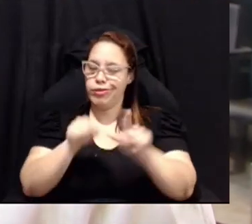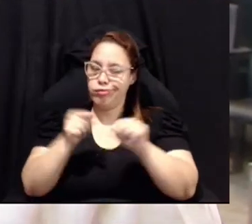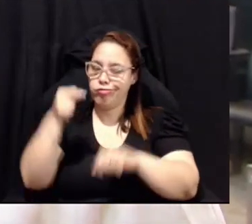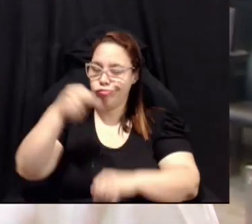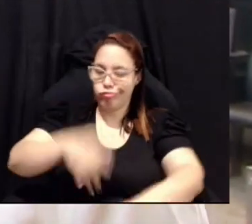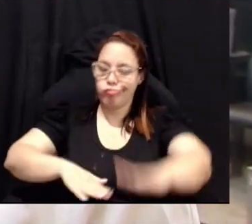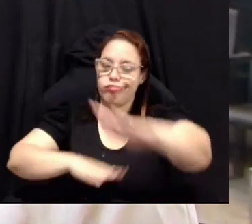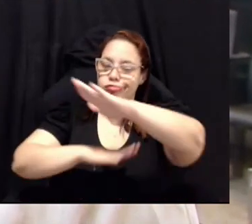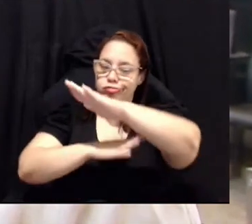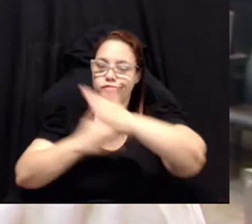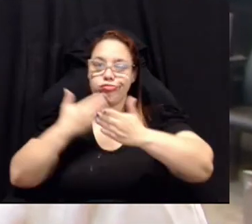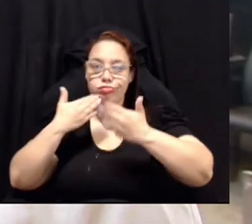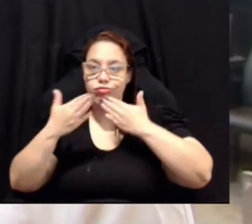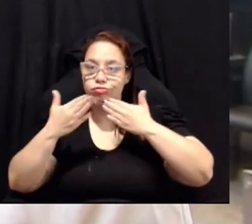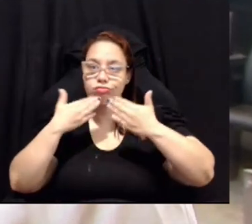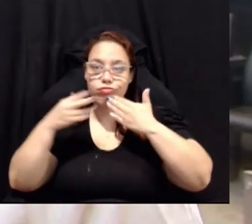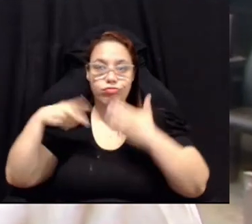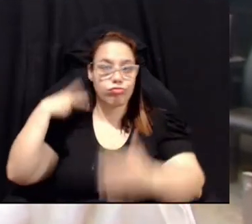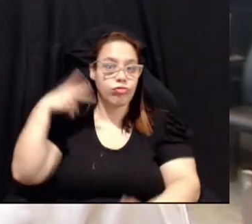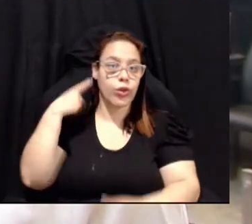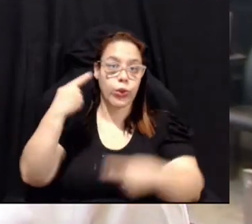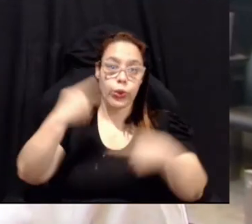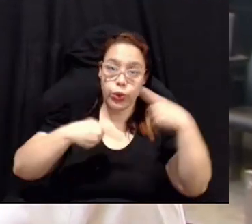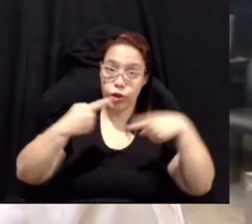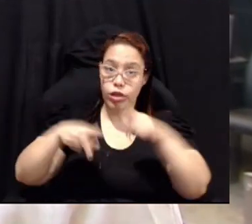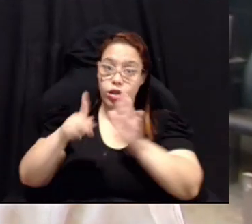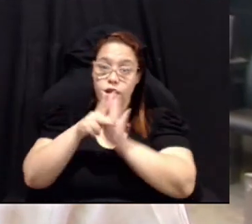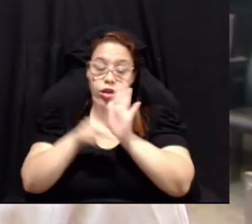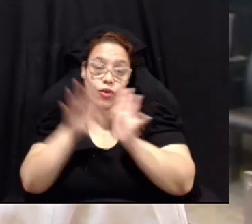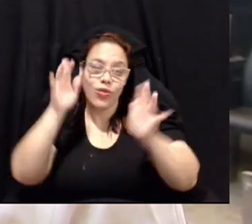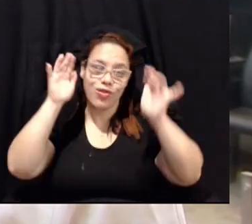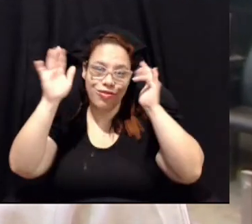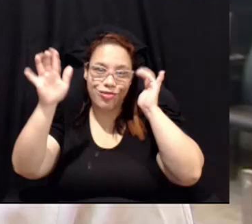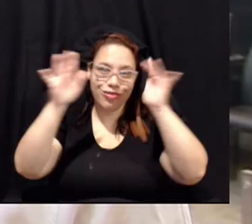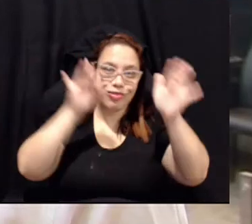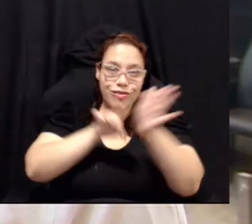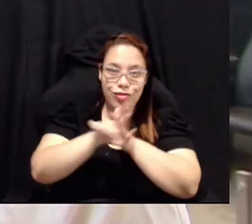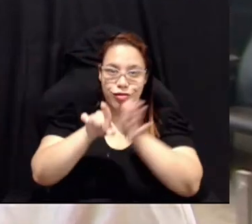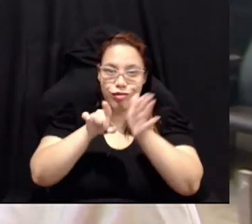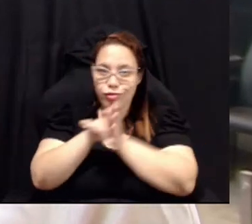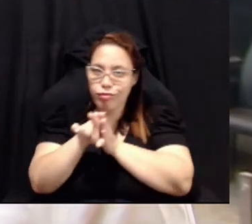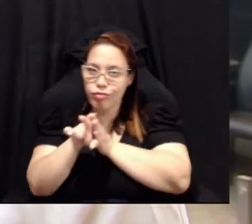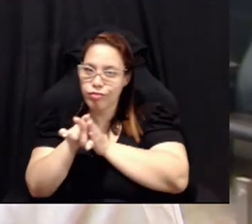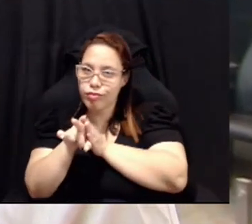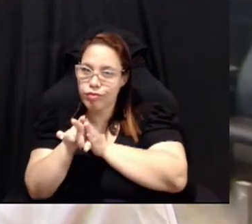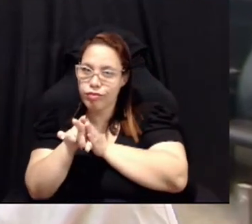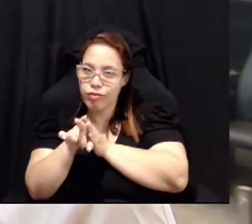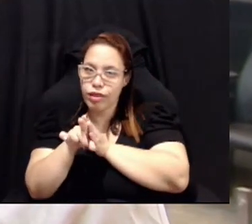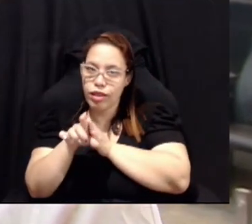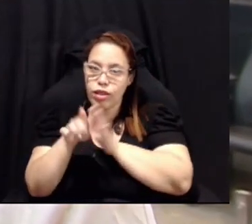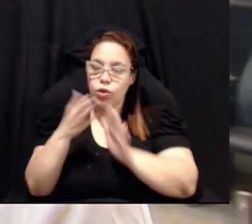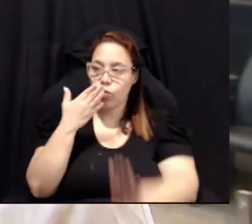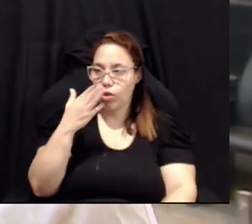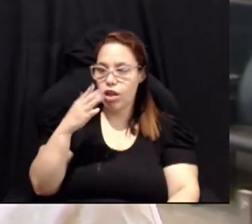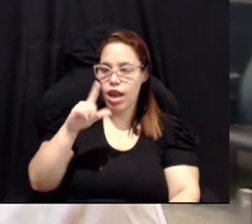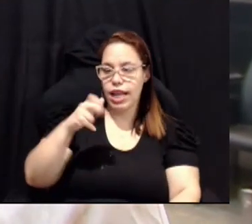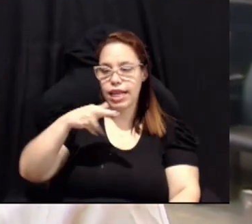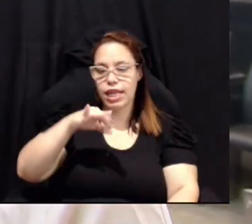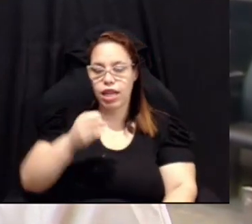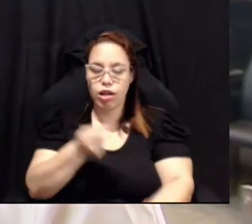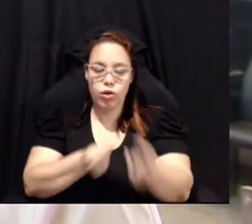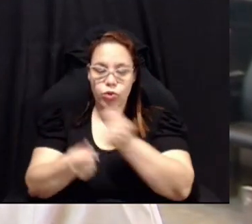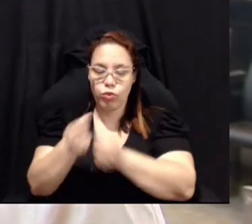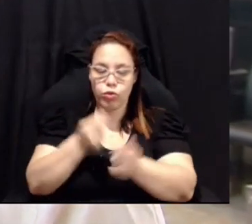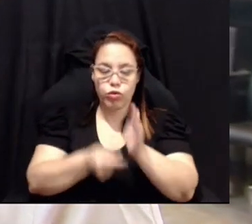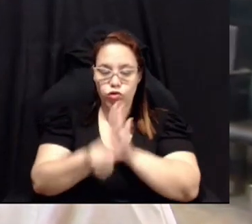com parlamentares, discutir projetos, ideias. A gente teve perguntas aqui sobre licitação, sobre recursos, sobre